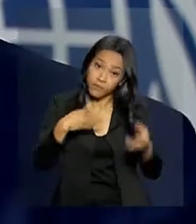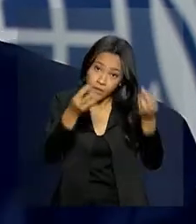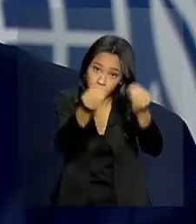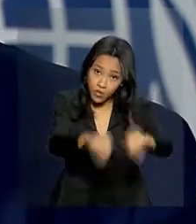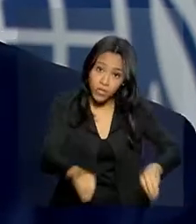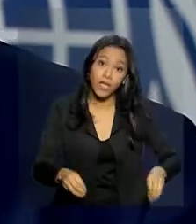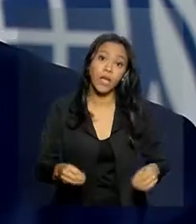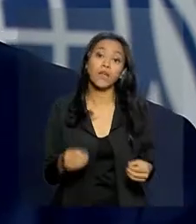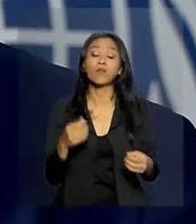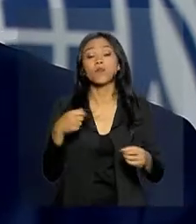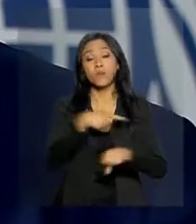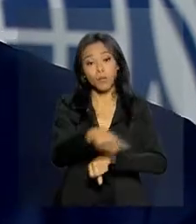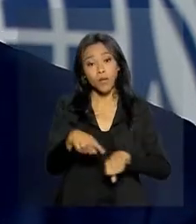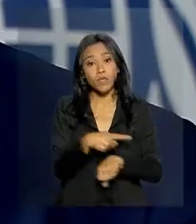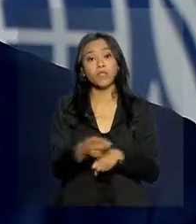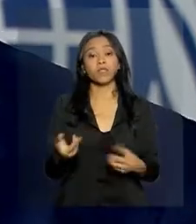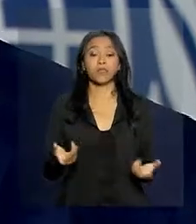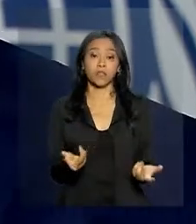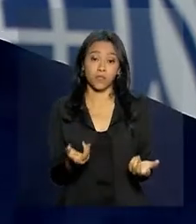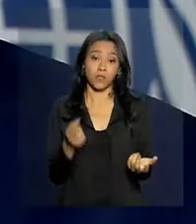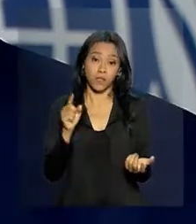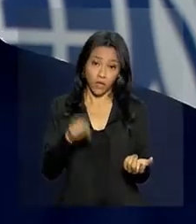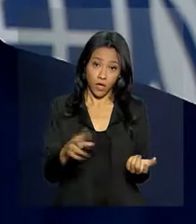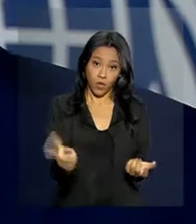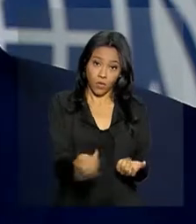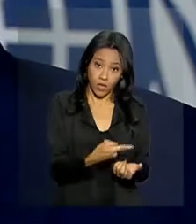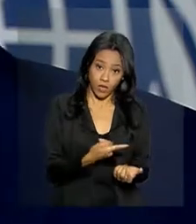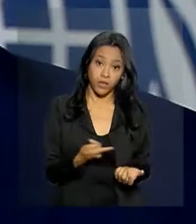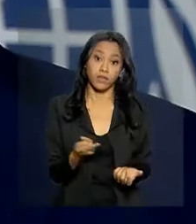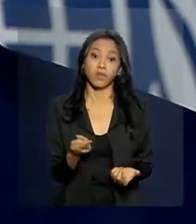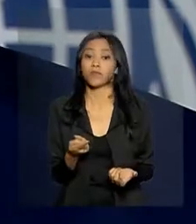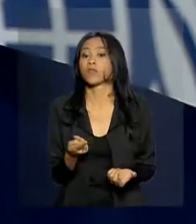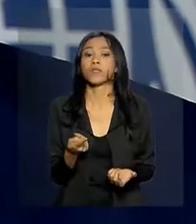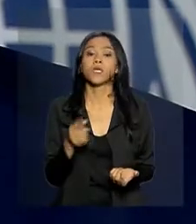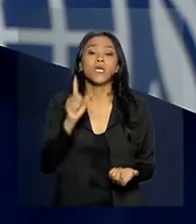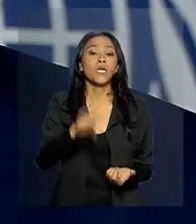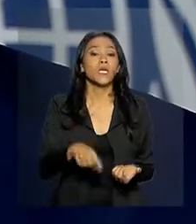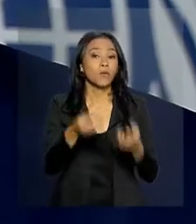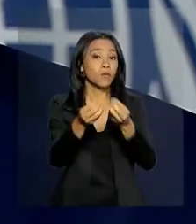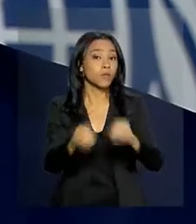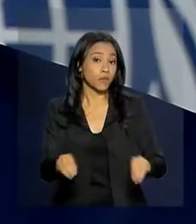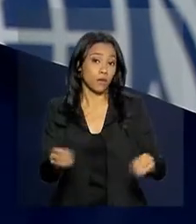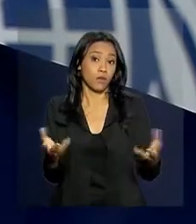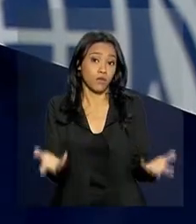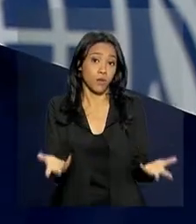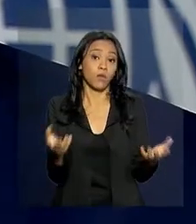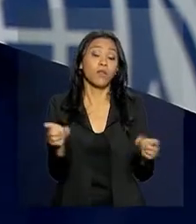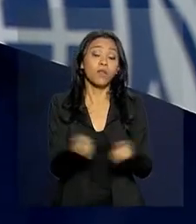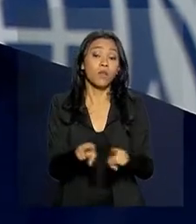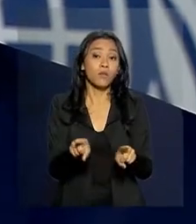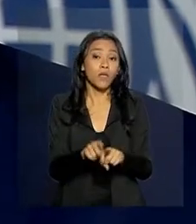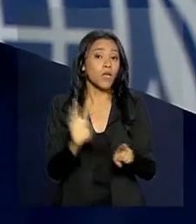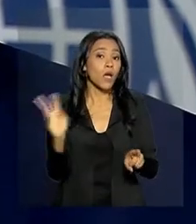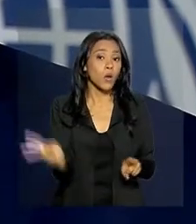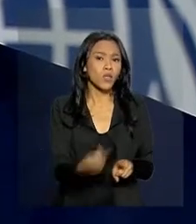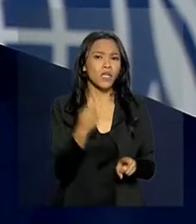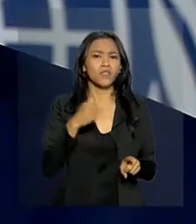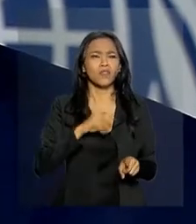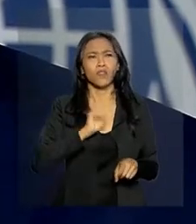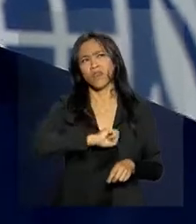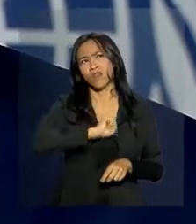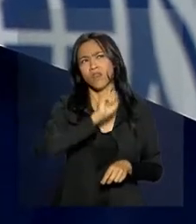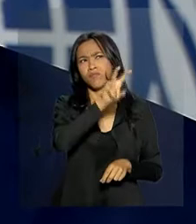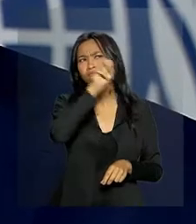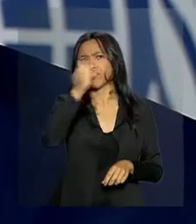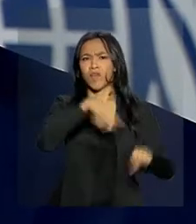vezes dentro do nosso país e intolerância já se revelou absolutamente prejudicial não é em igual maneira nos vários países assim como